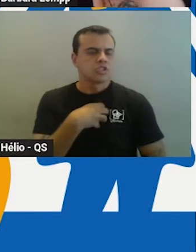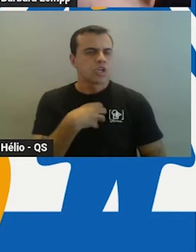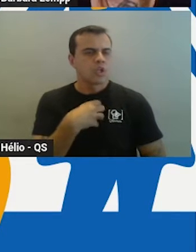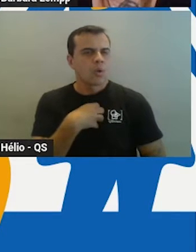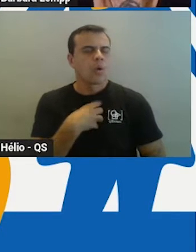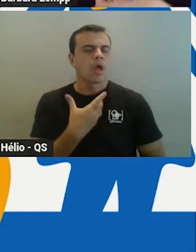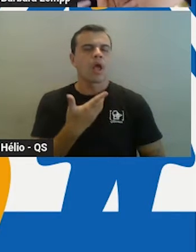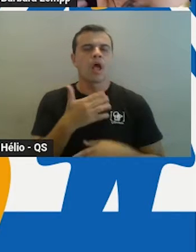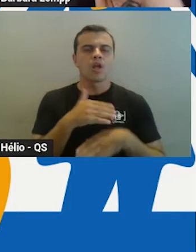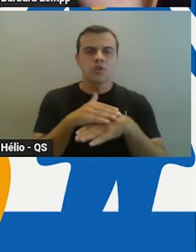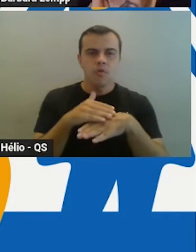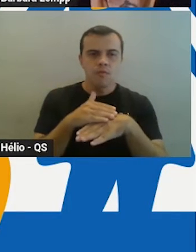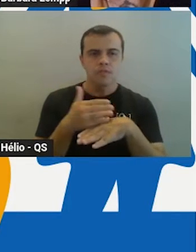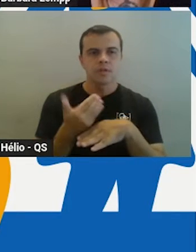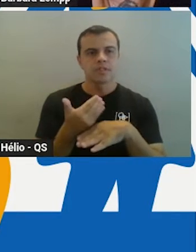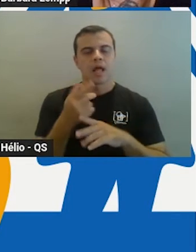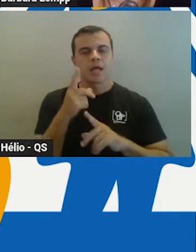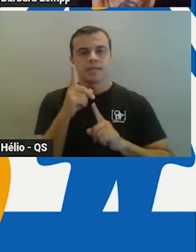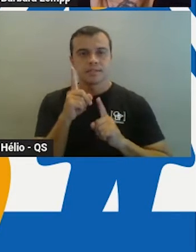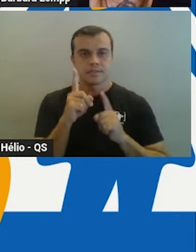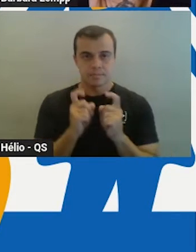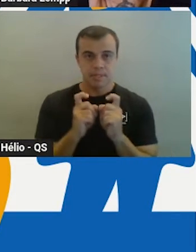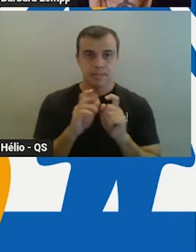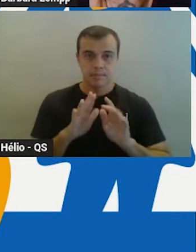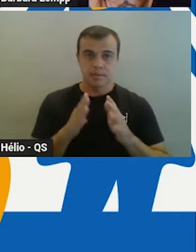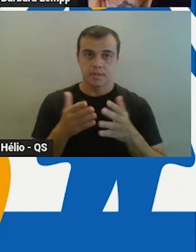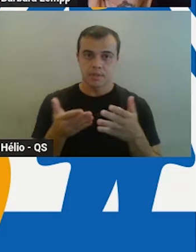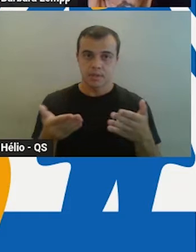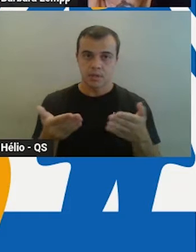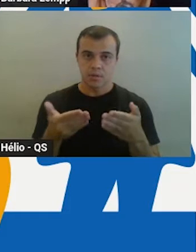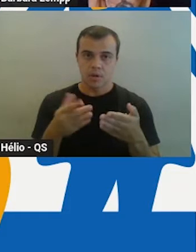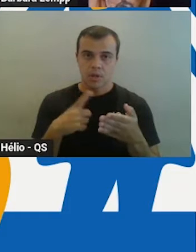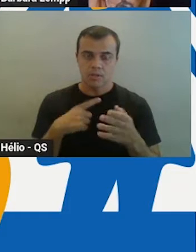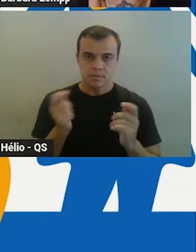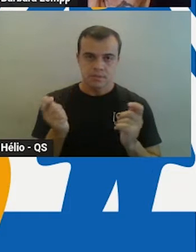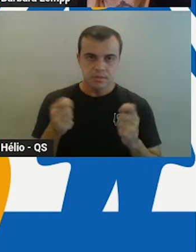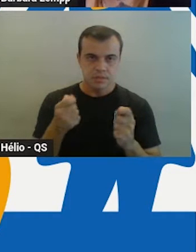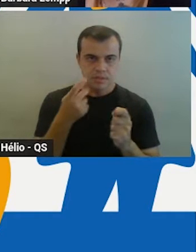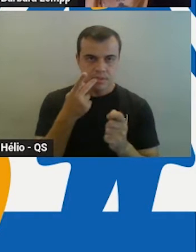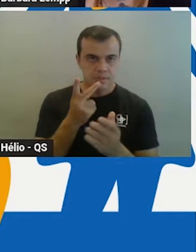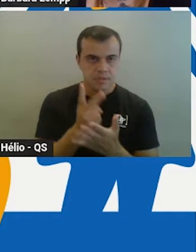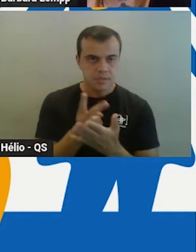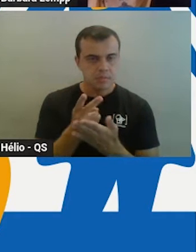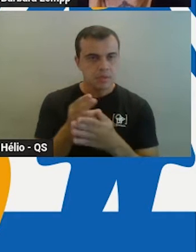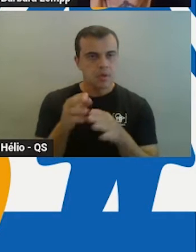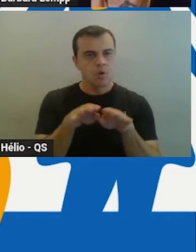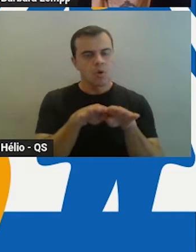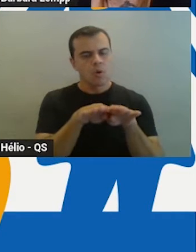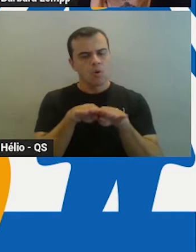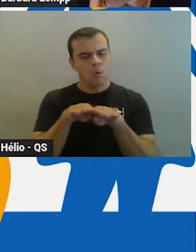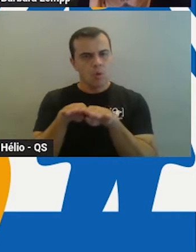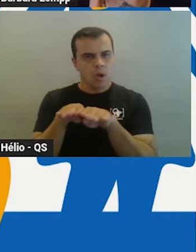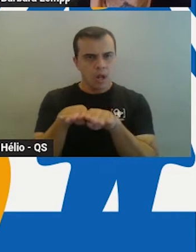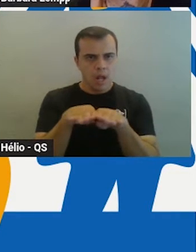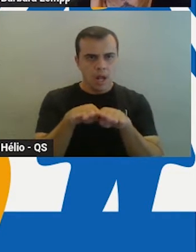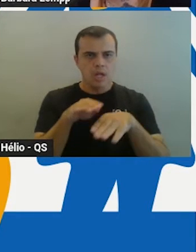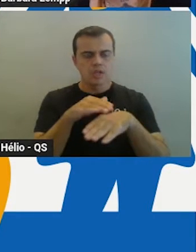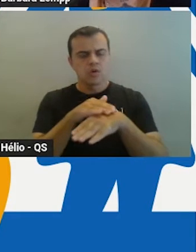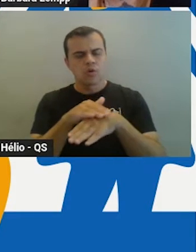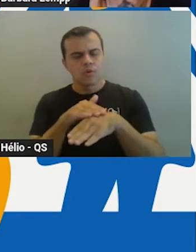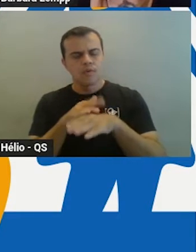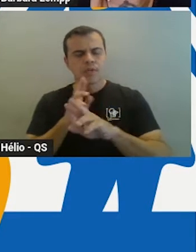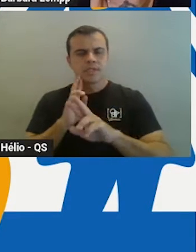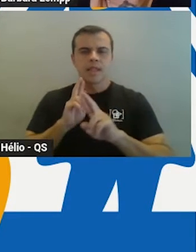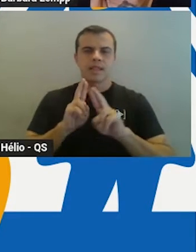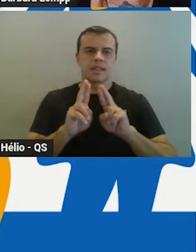de conversar, de se expressar, mas é o máximo possível da gente tentar tratar as pessoas como iguais, é conversar,